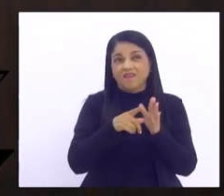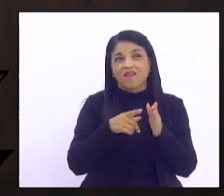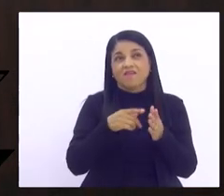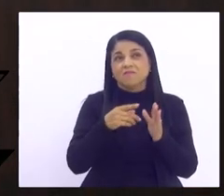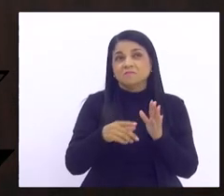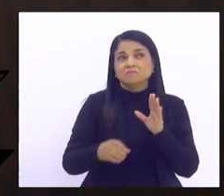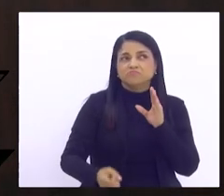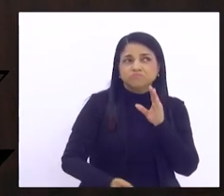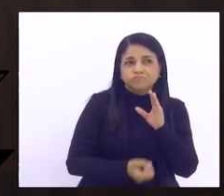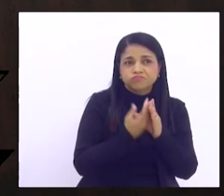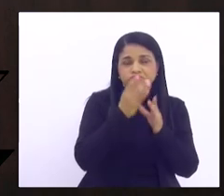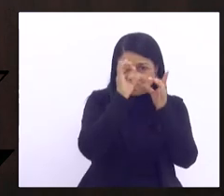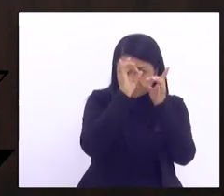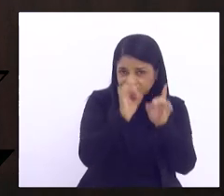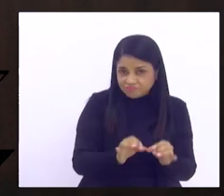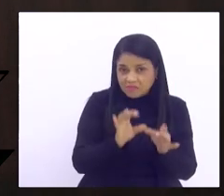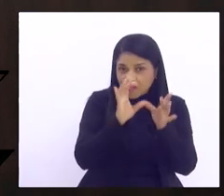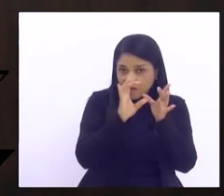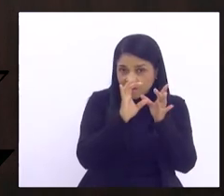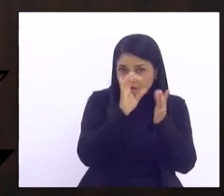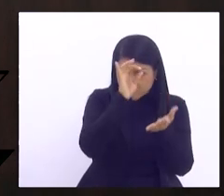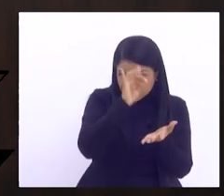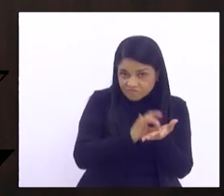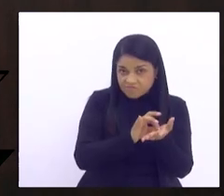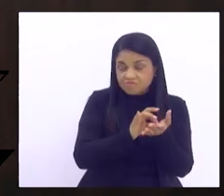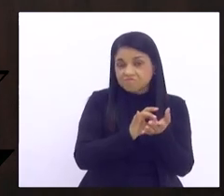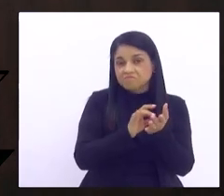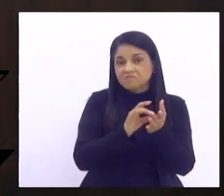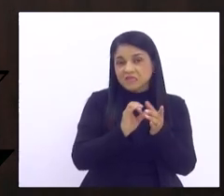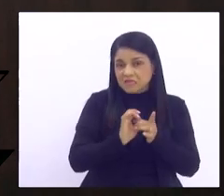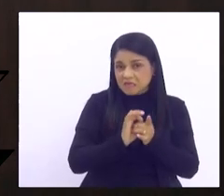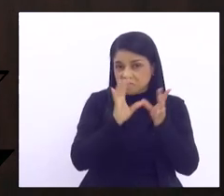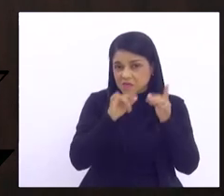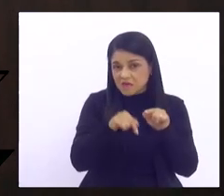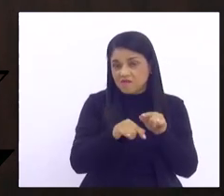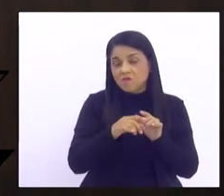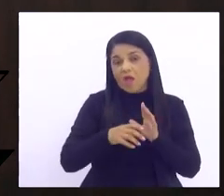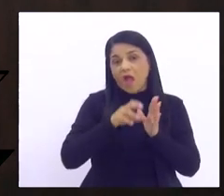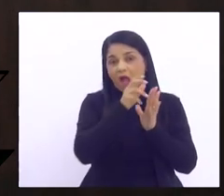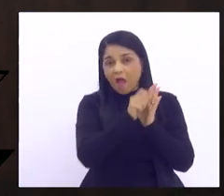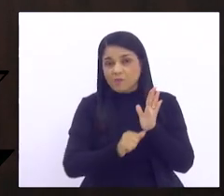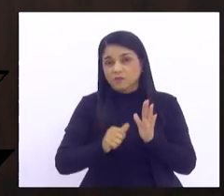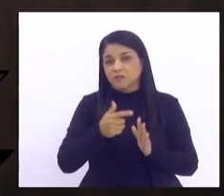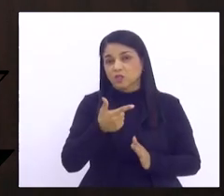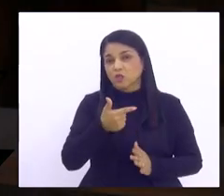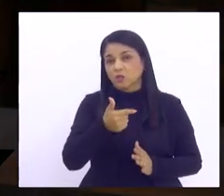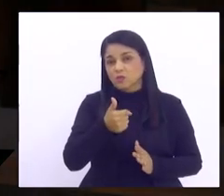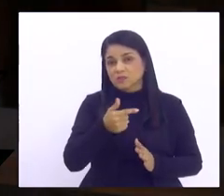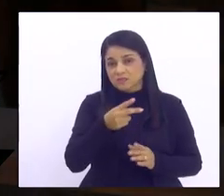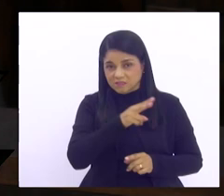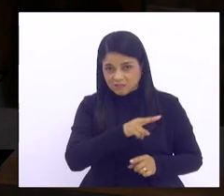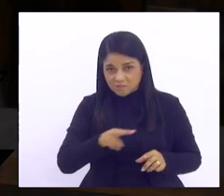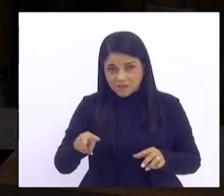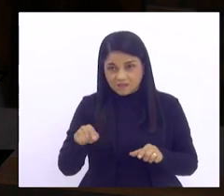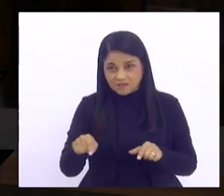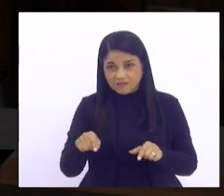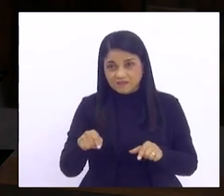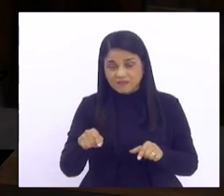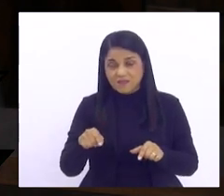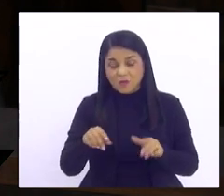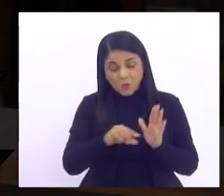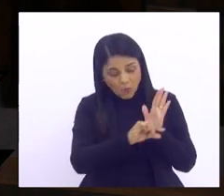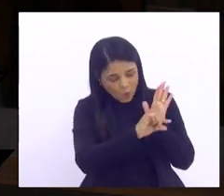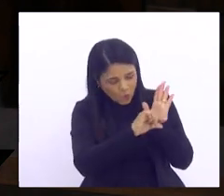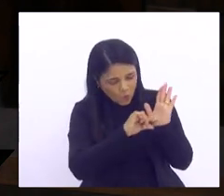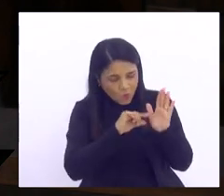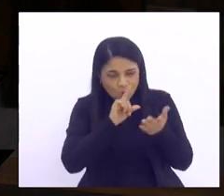semanas. E aí, sorrateiramente, o último artigo do projeto revogava